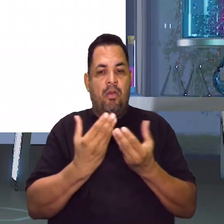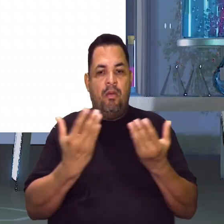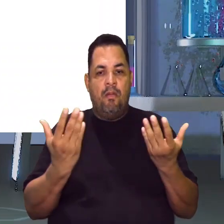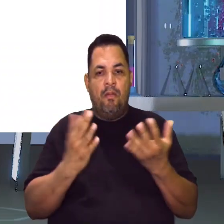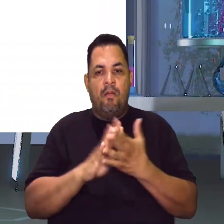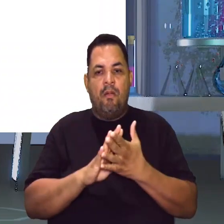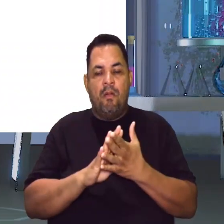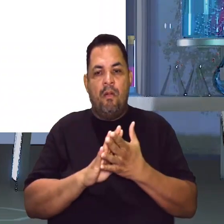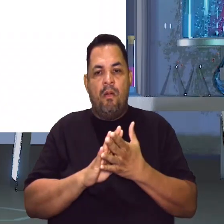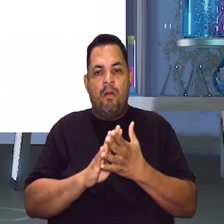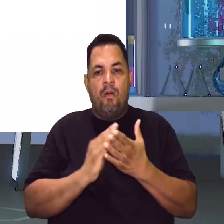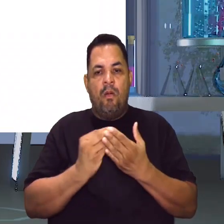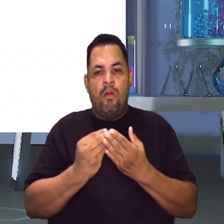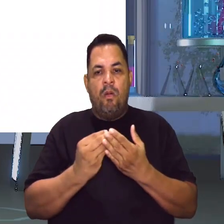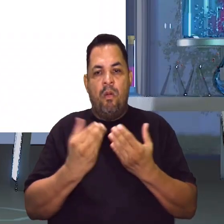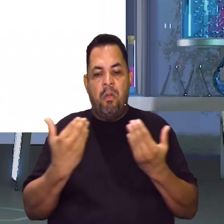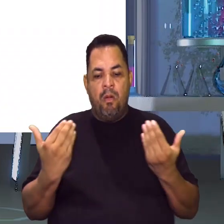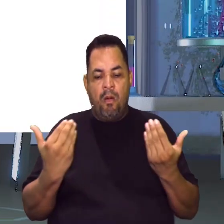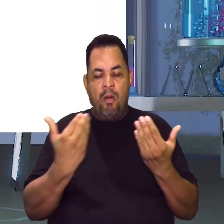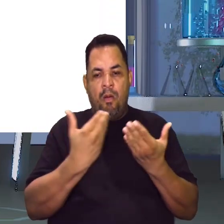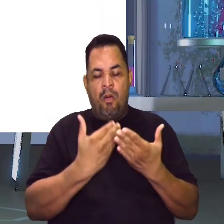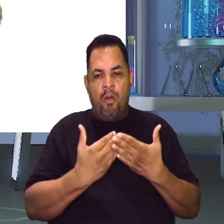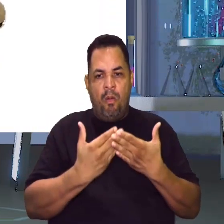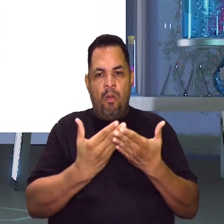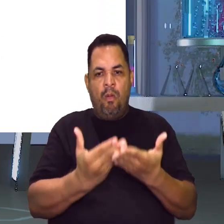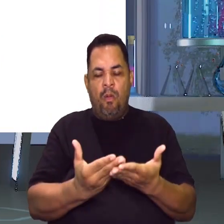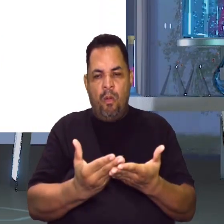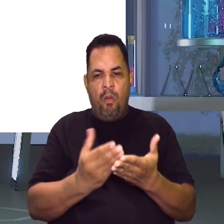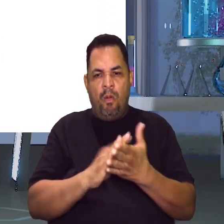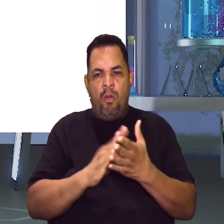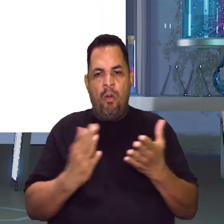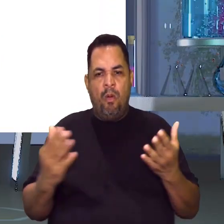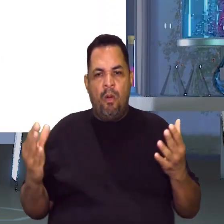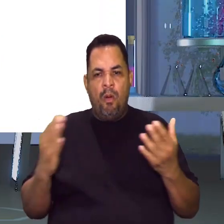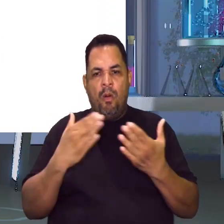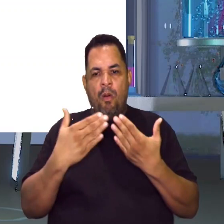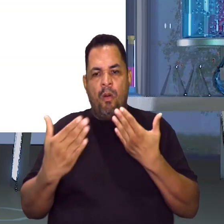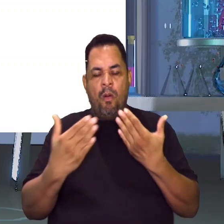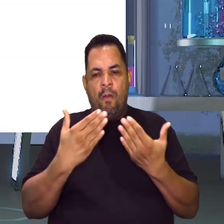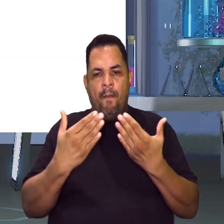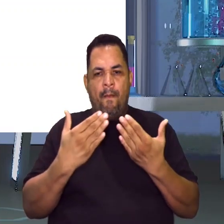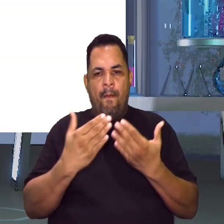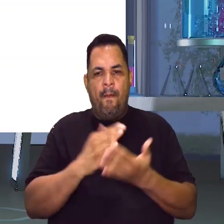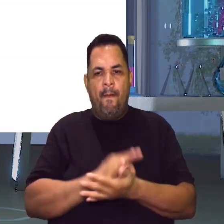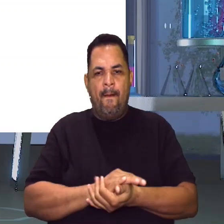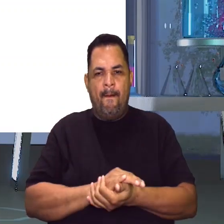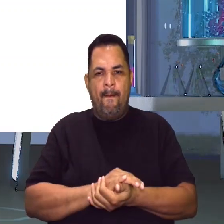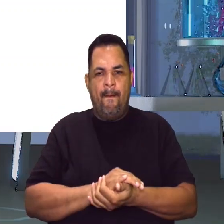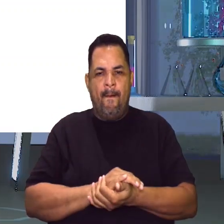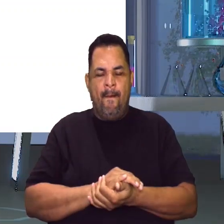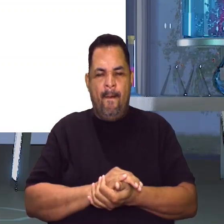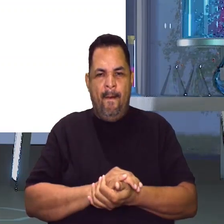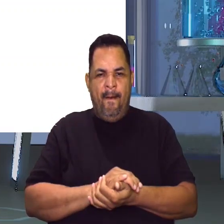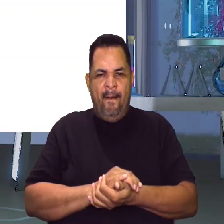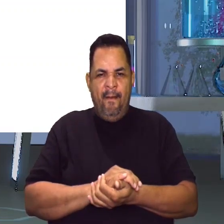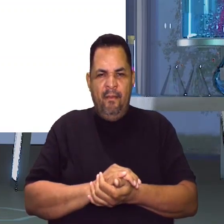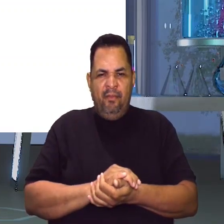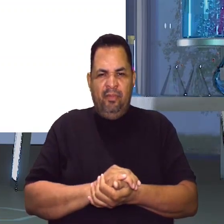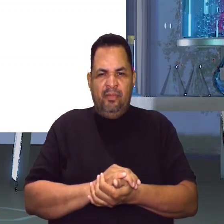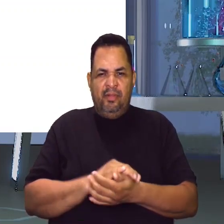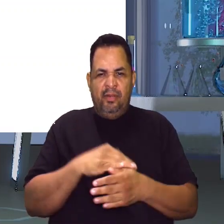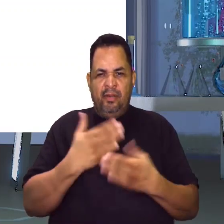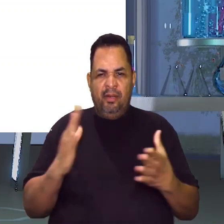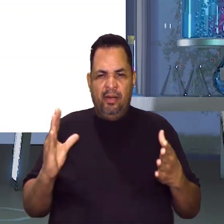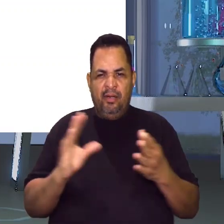doação e nem por recebimento de elétron. Ocorre por emparelhamento de elétrons. Quer dizer,